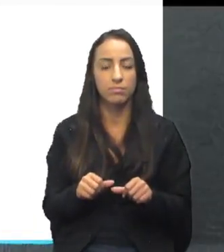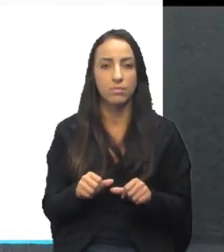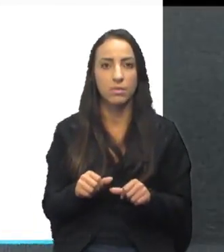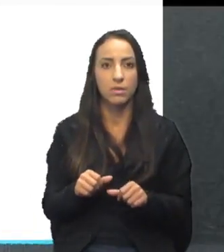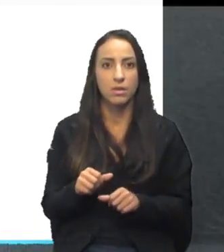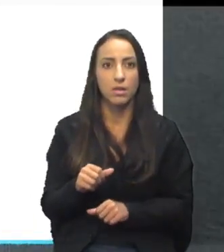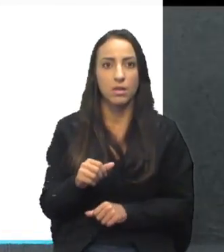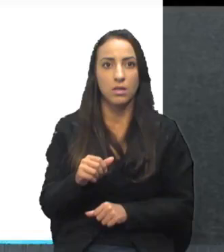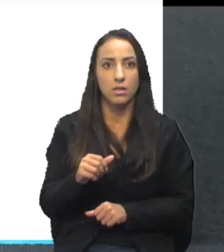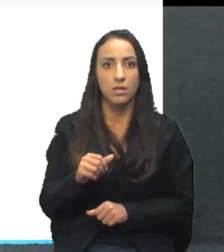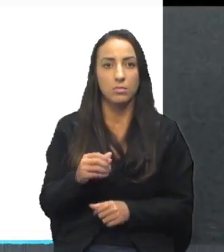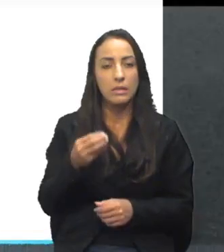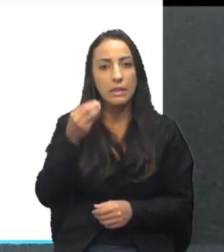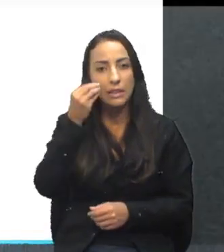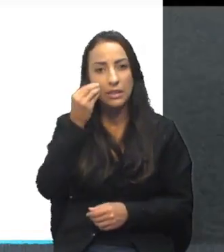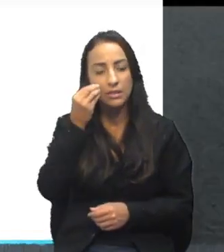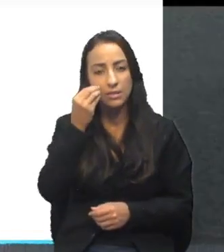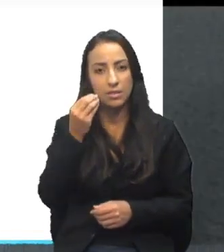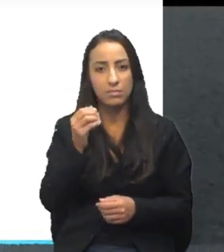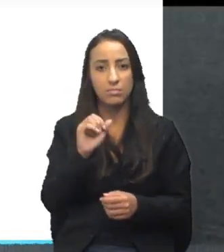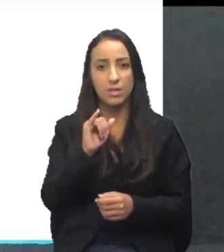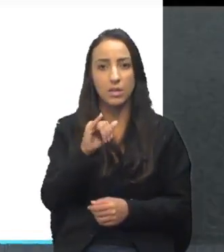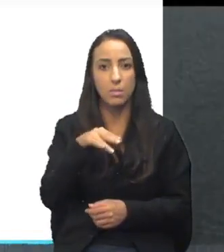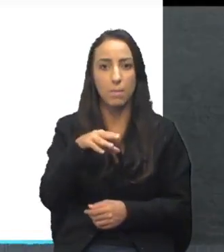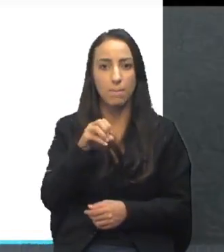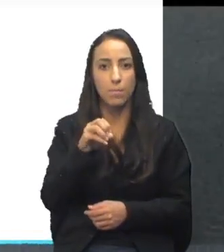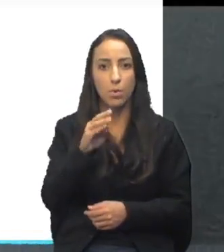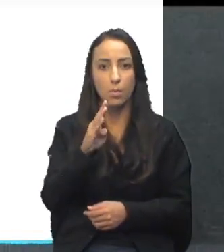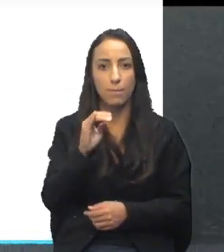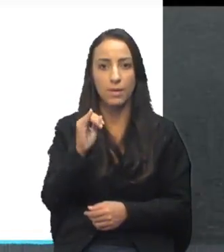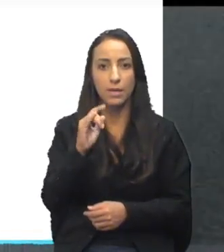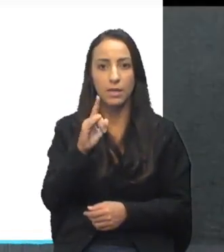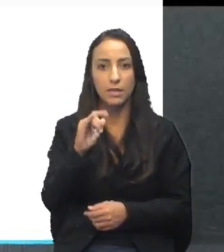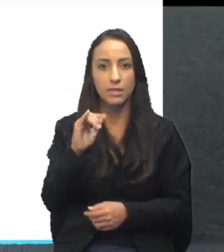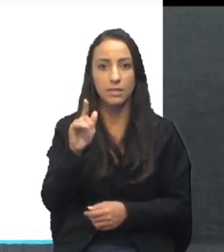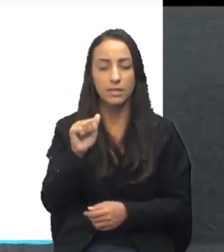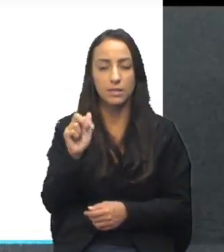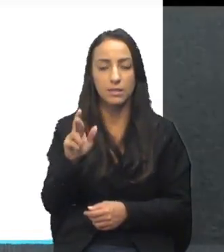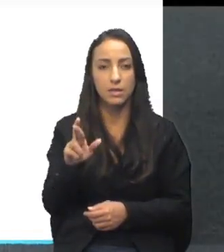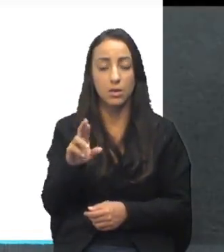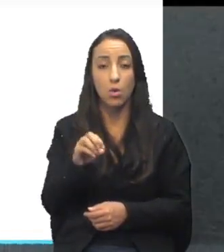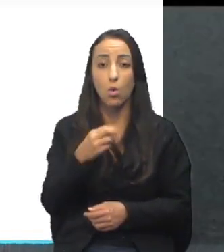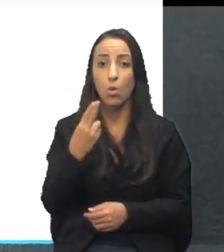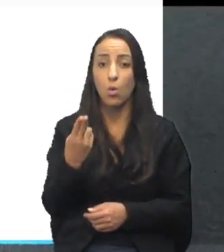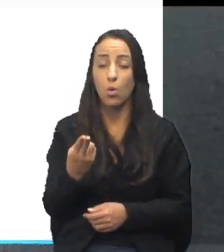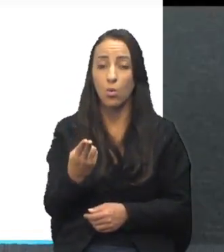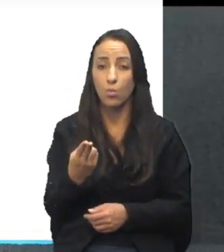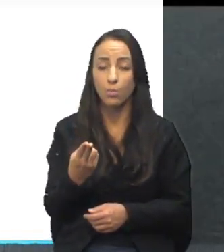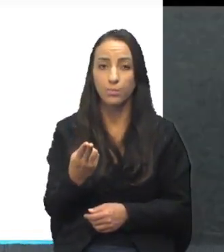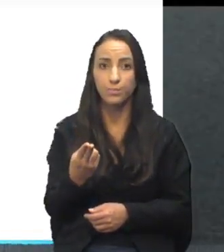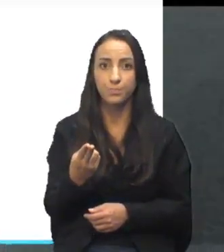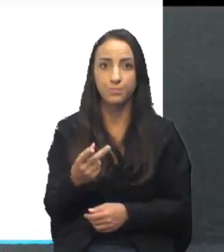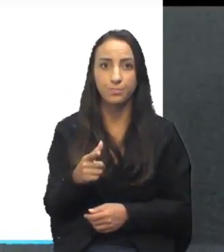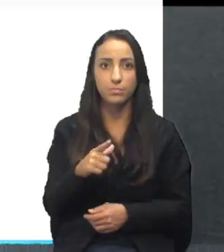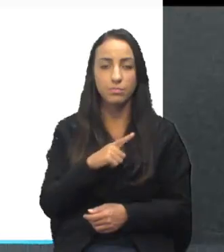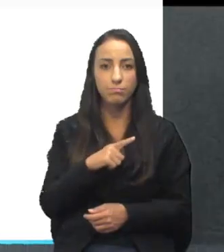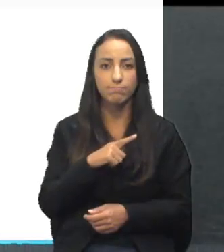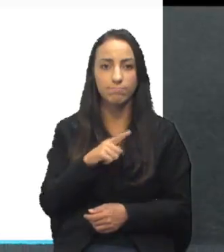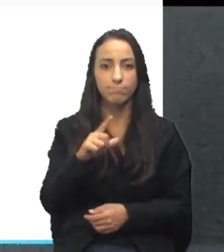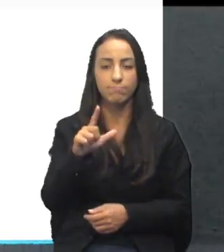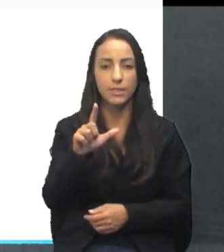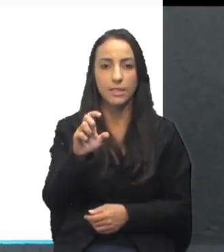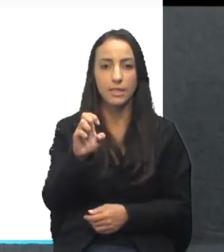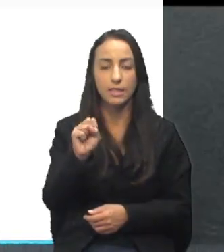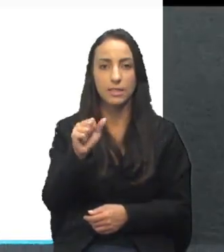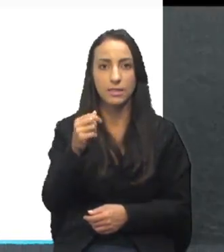para tentar imobilizar, tá? Ou então, eu preciso eu tenho uma lesão,